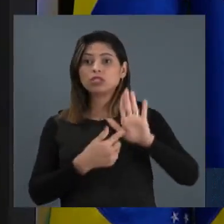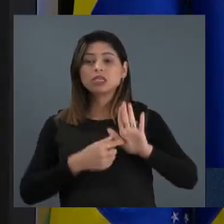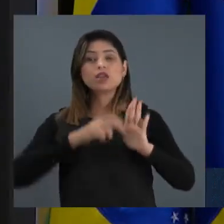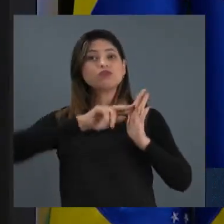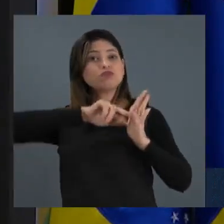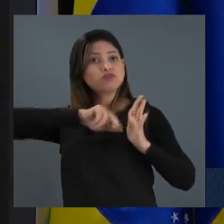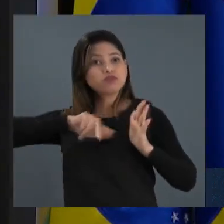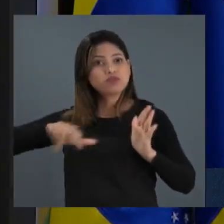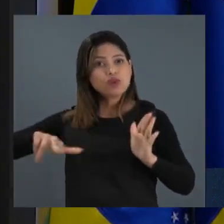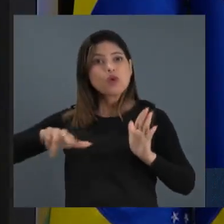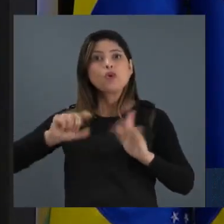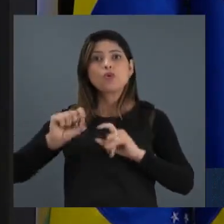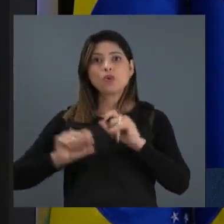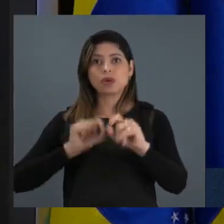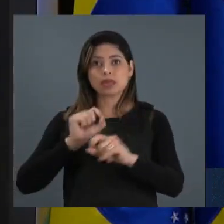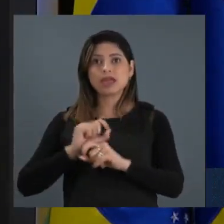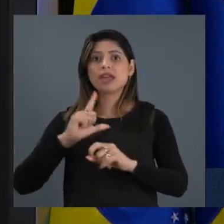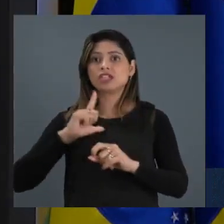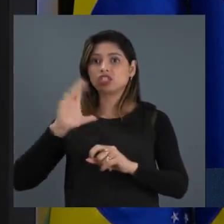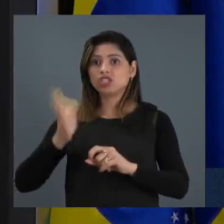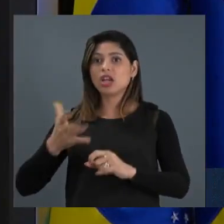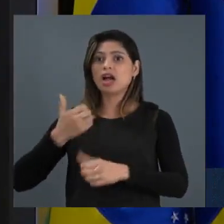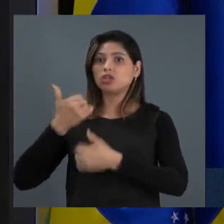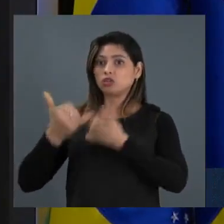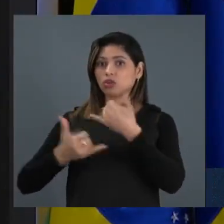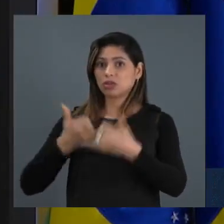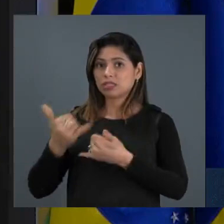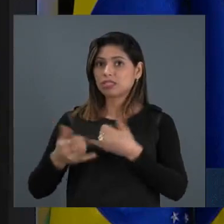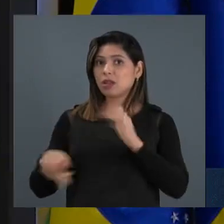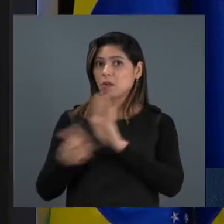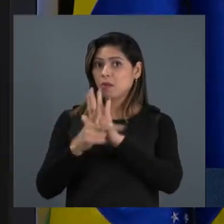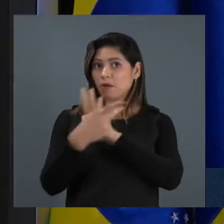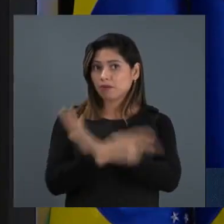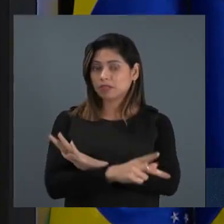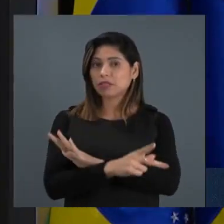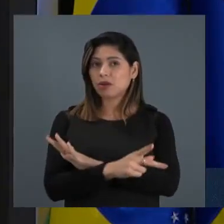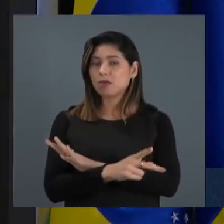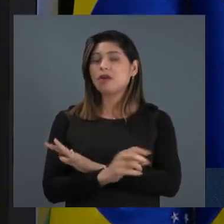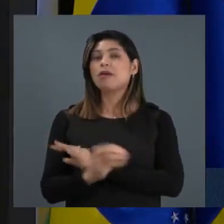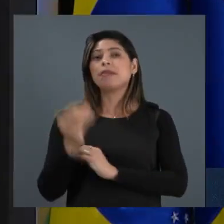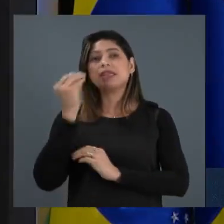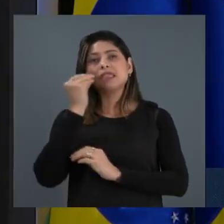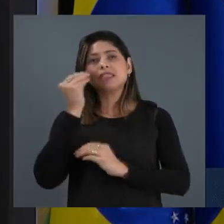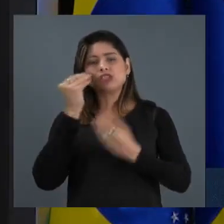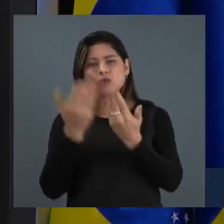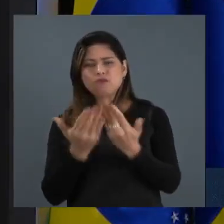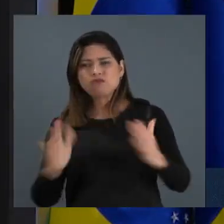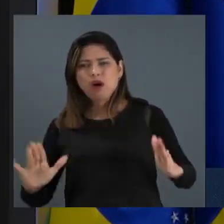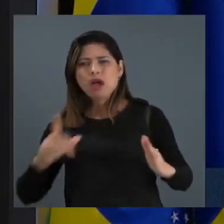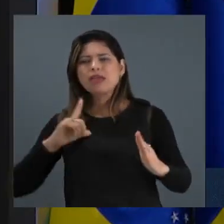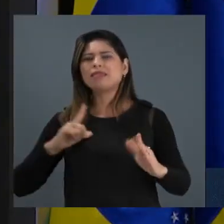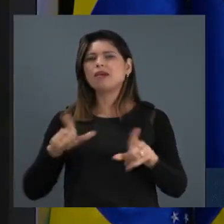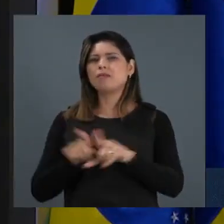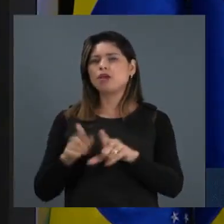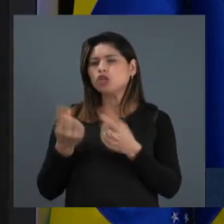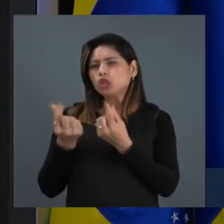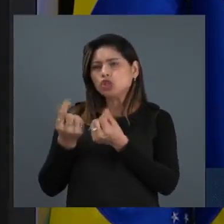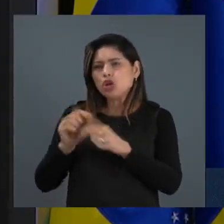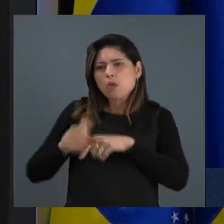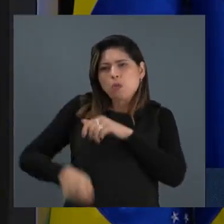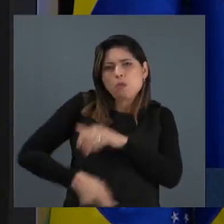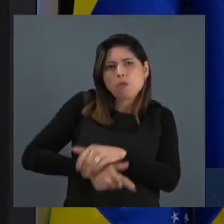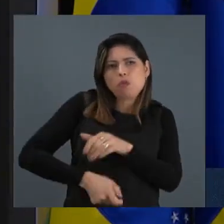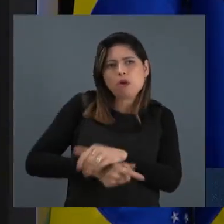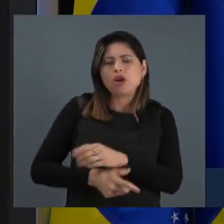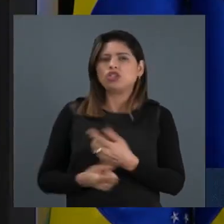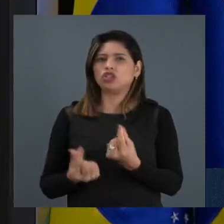que a jogatina legalizada é a grande porta de aberta para a sonegação, evasão de receita e principalmente lavagem